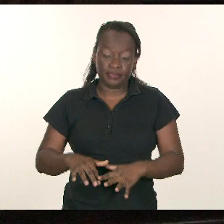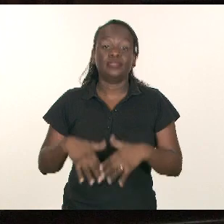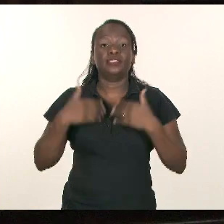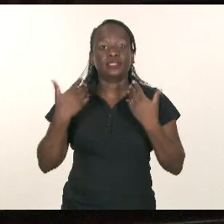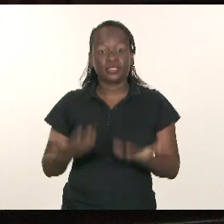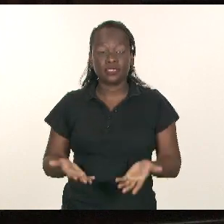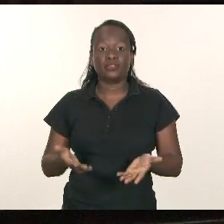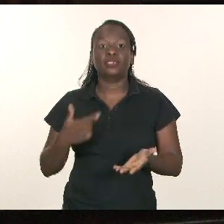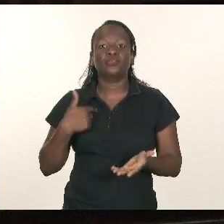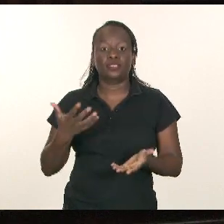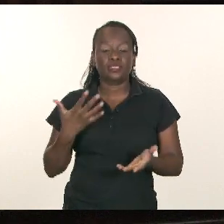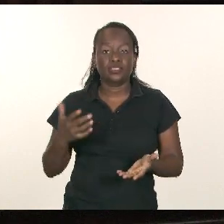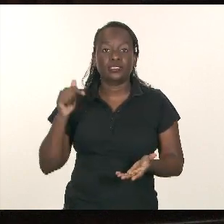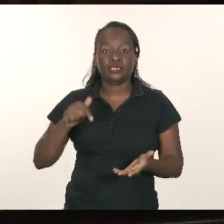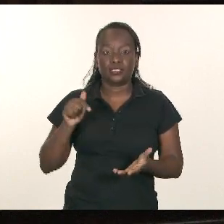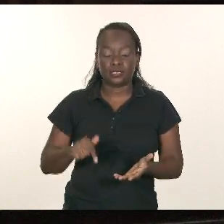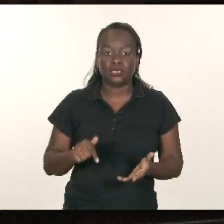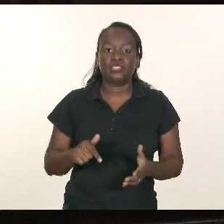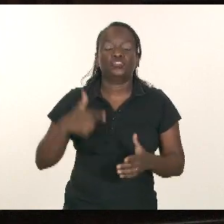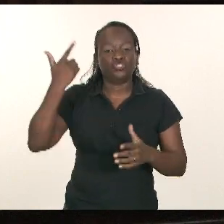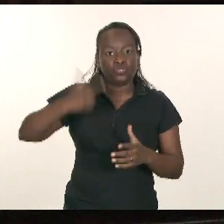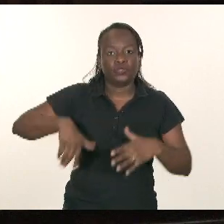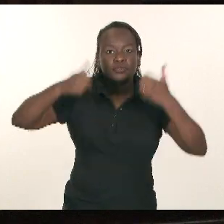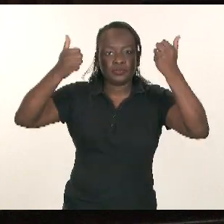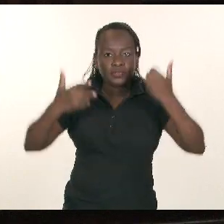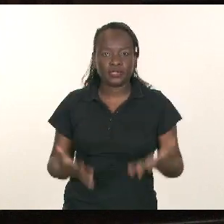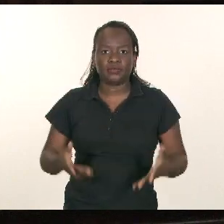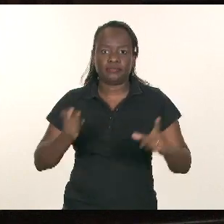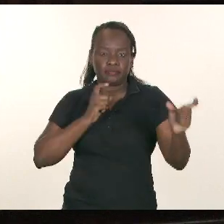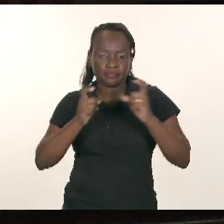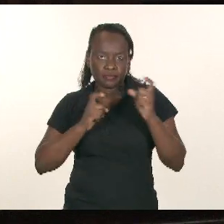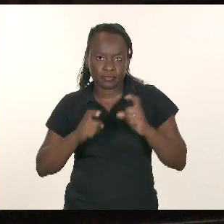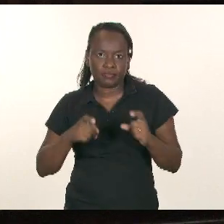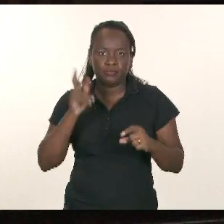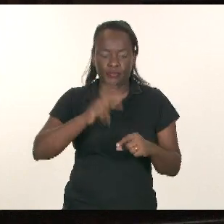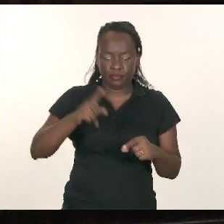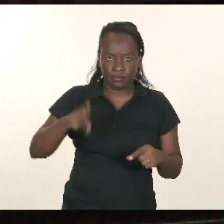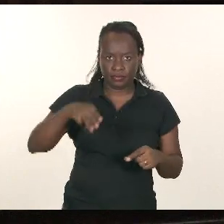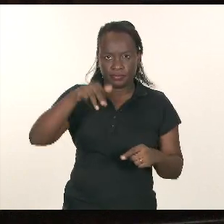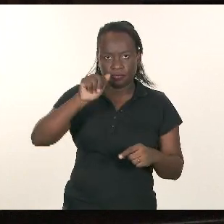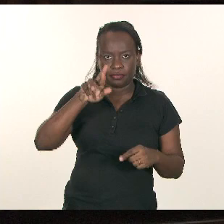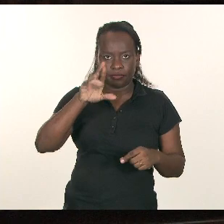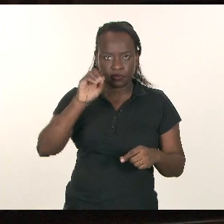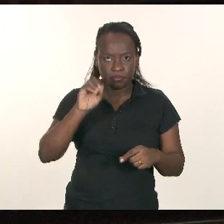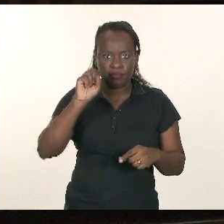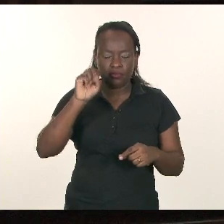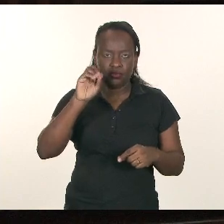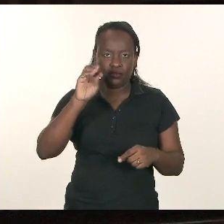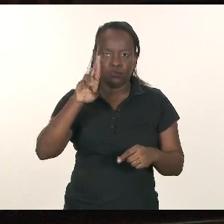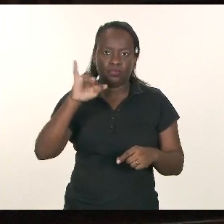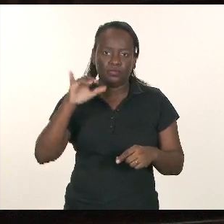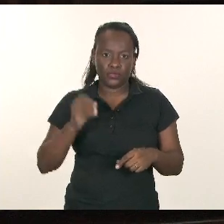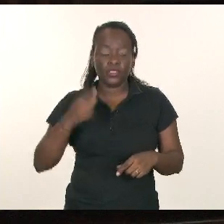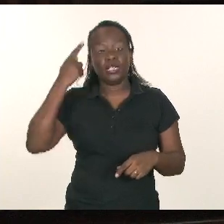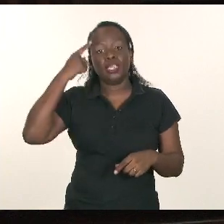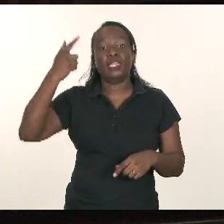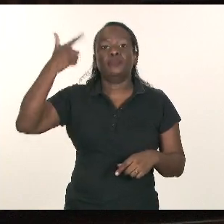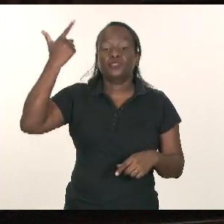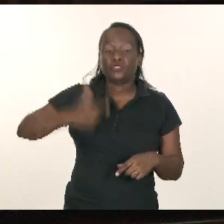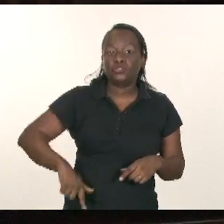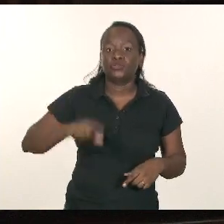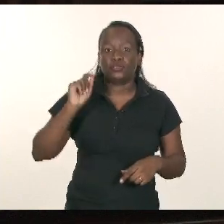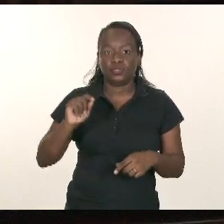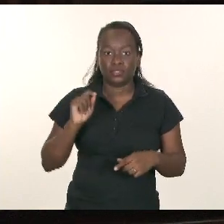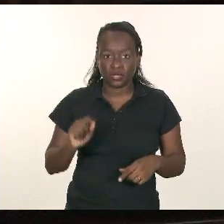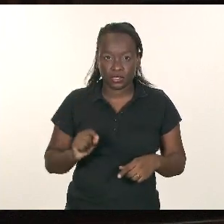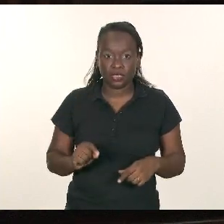portanto, eu quero aqui reforçar o debate feito pelo professor Mauro Osório, quando lembra mais uma vez